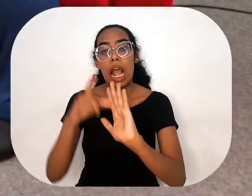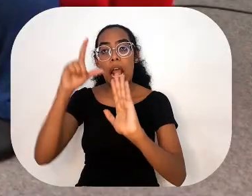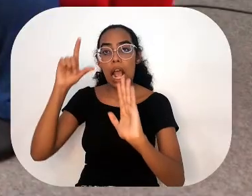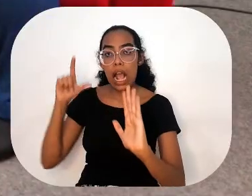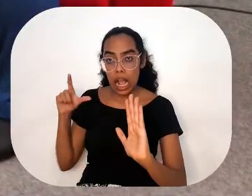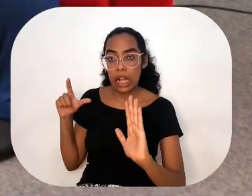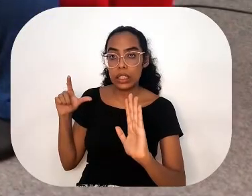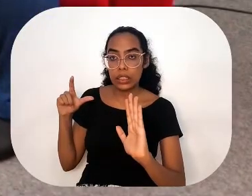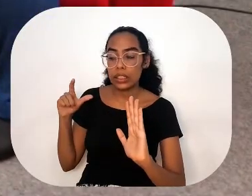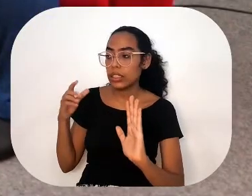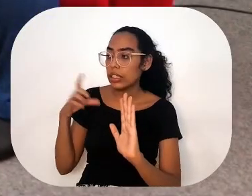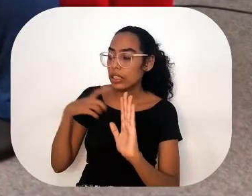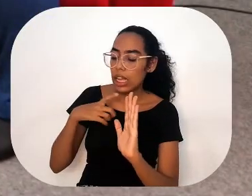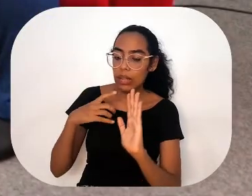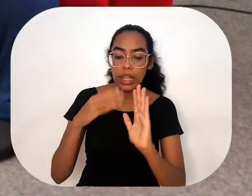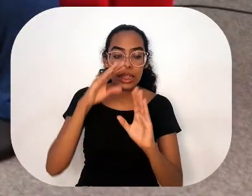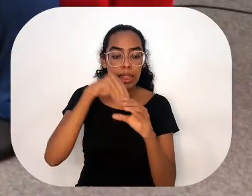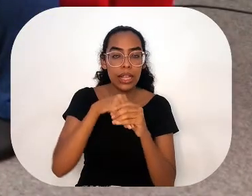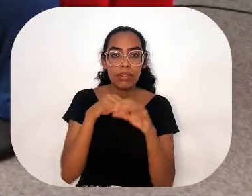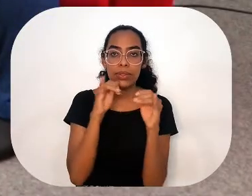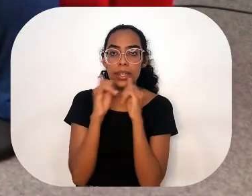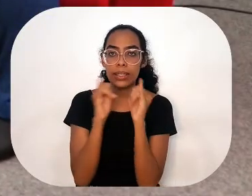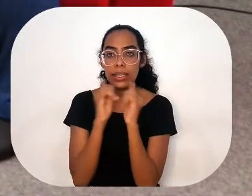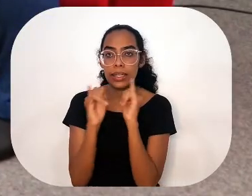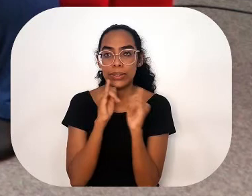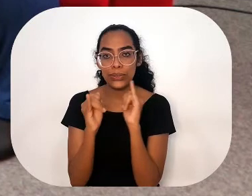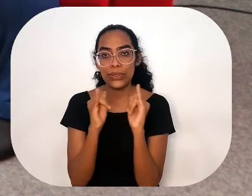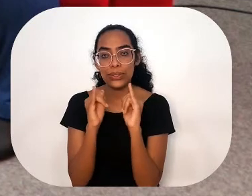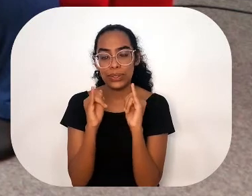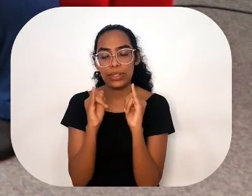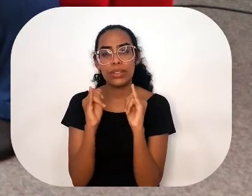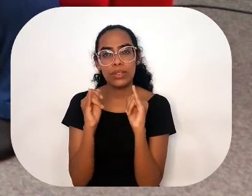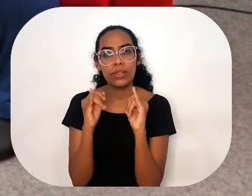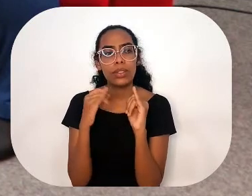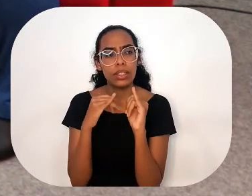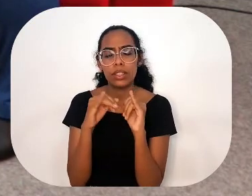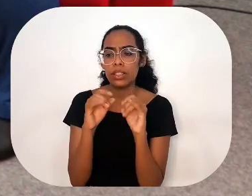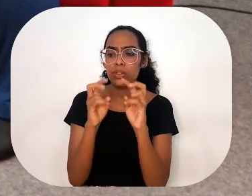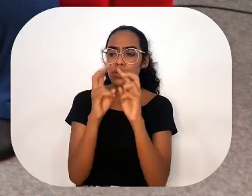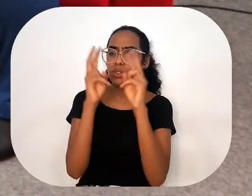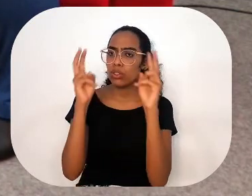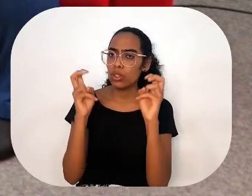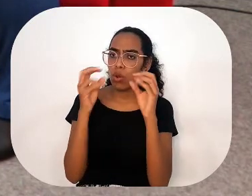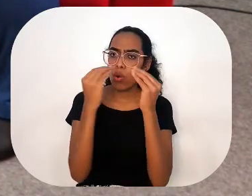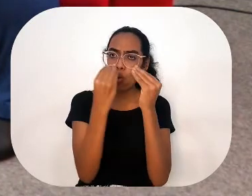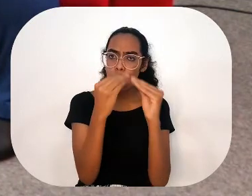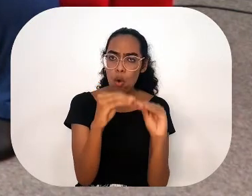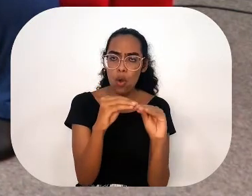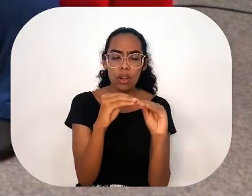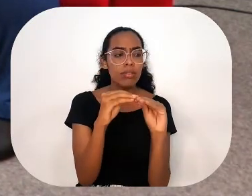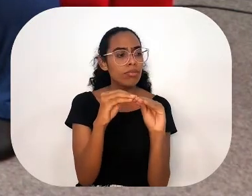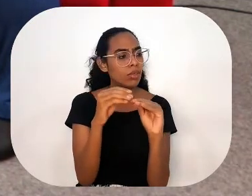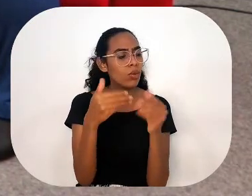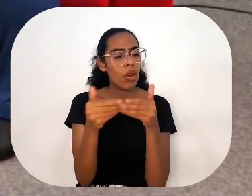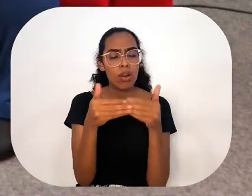livros são trabalhos que estão na internet são trabalhos que são facilmente encontrados com esses títulos aí são